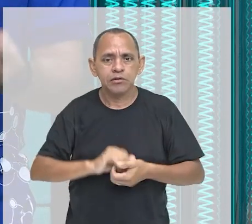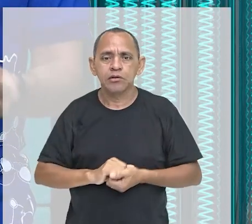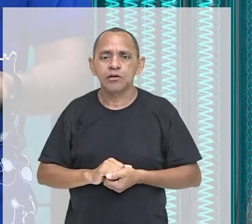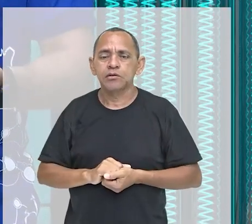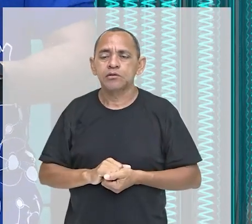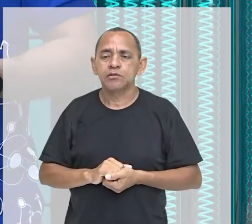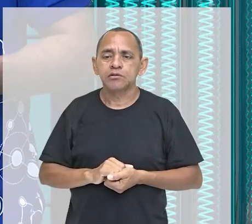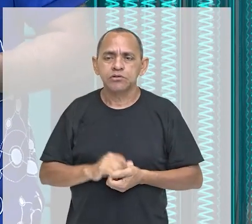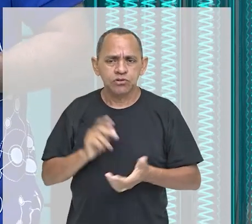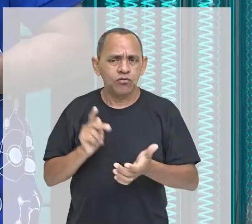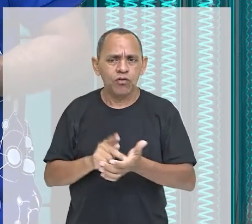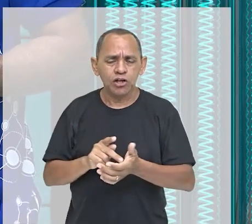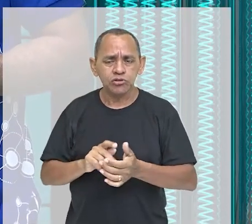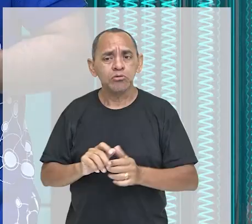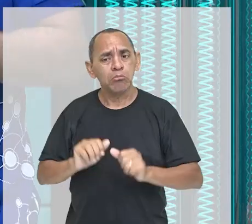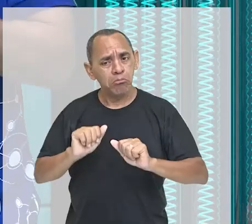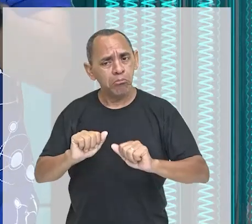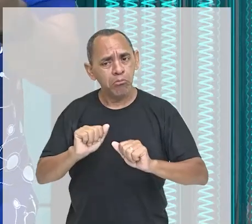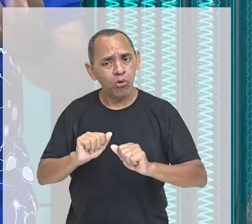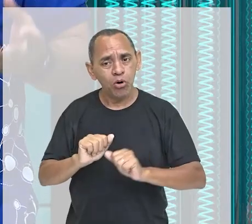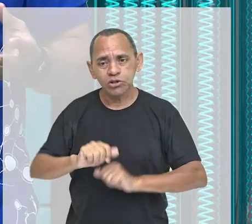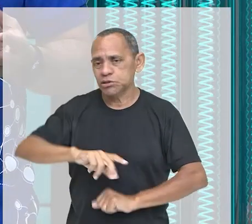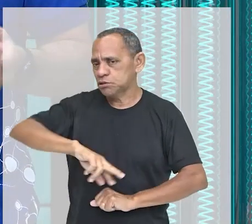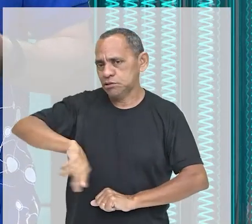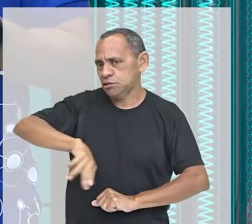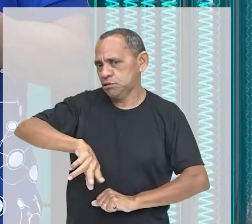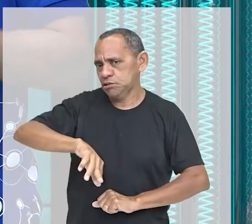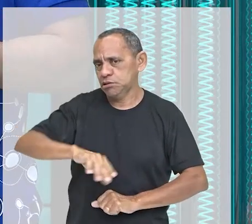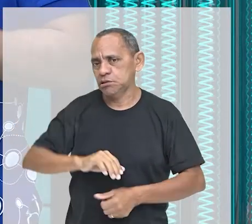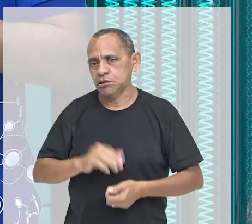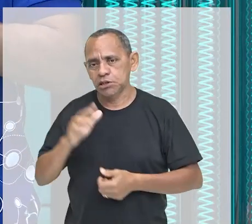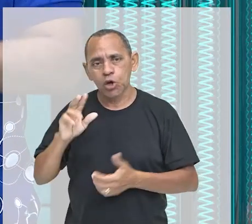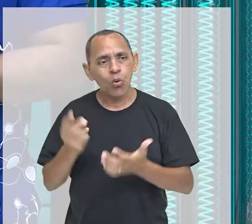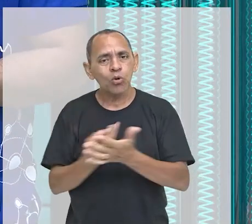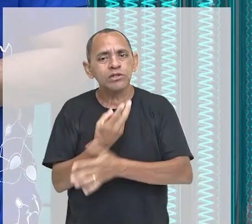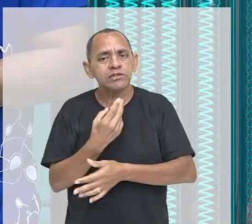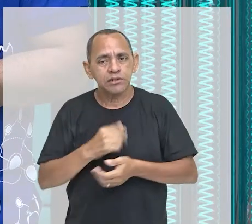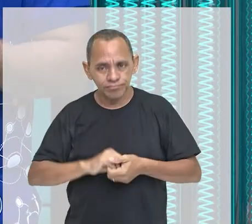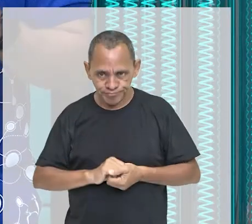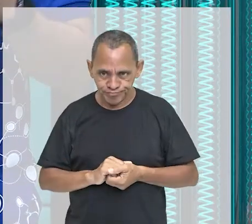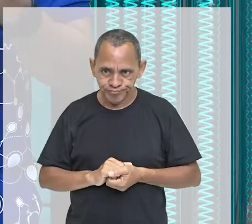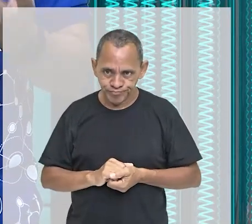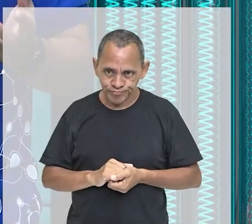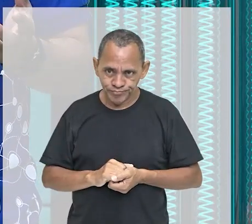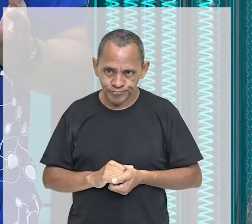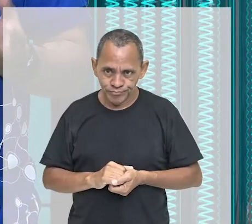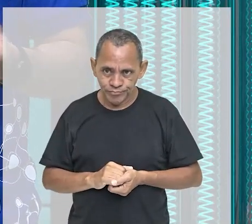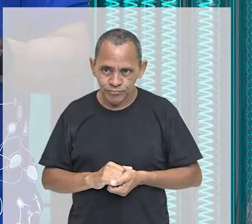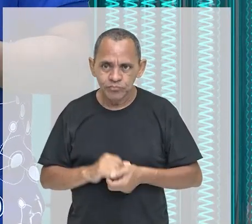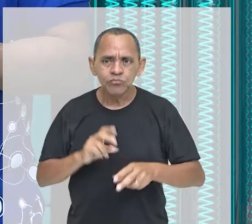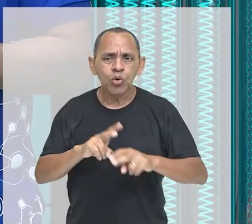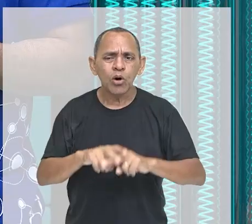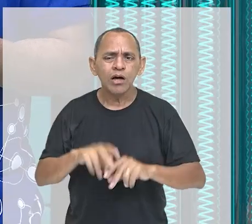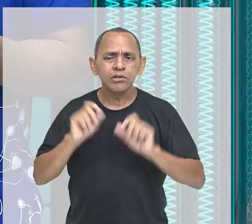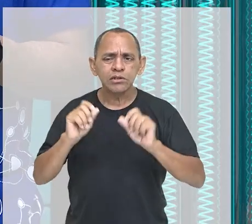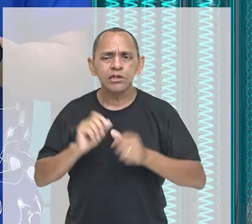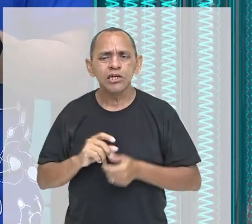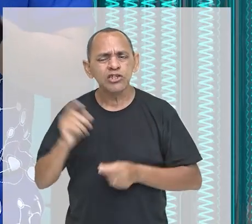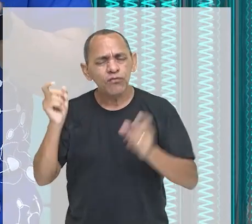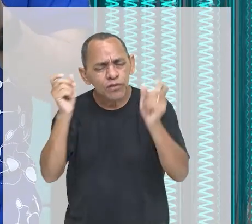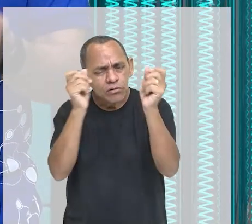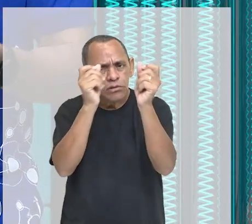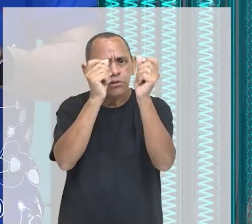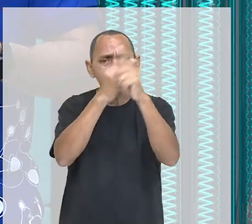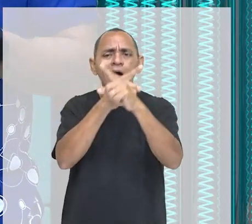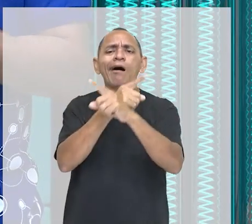de uma oração, de uma ação expressa dentro daquele contexto, que não se concretizará devido aí à sua dificuldade,